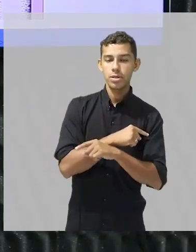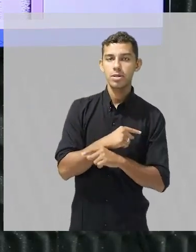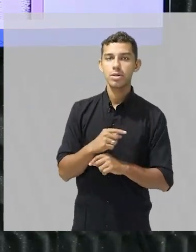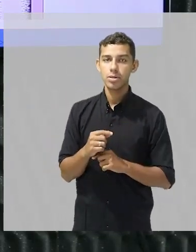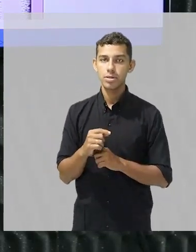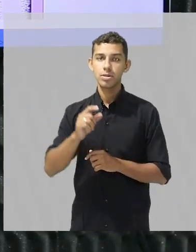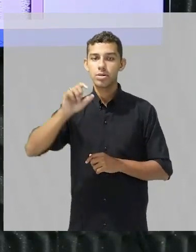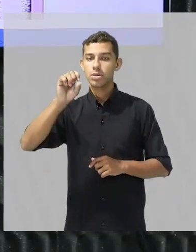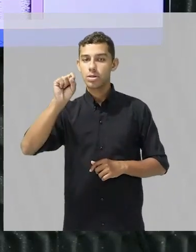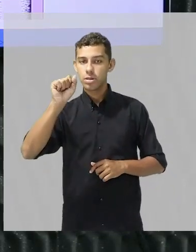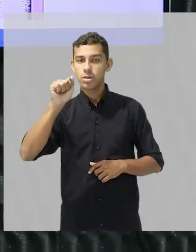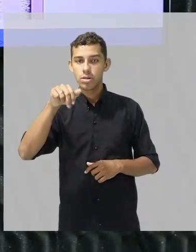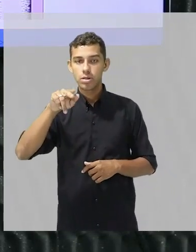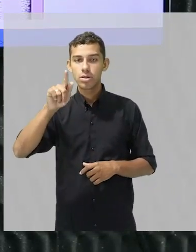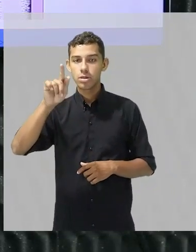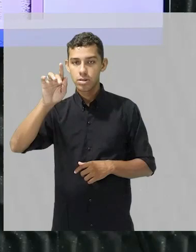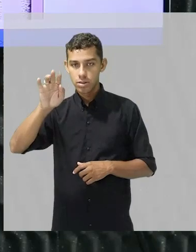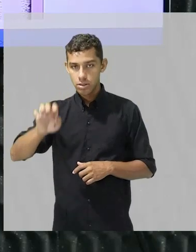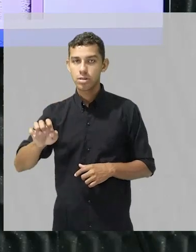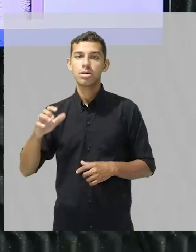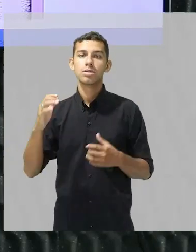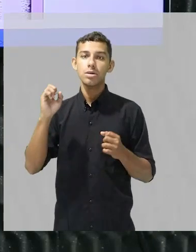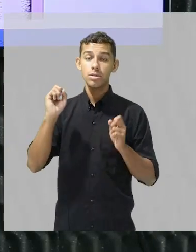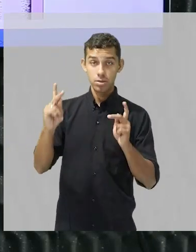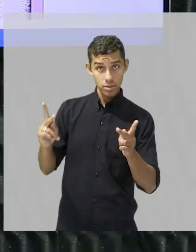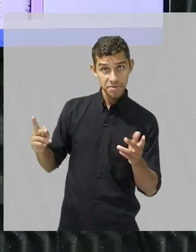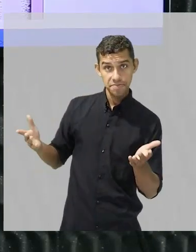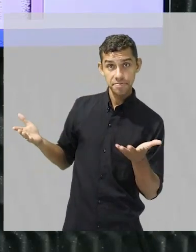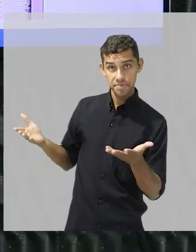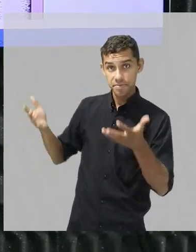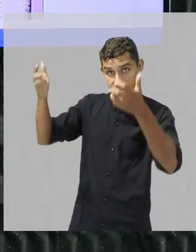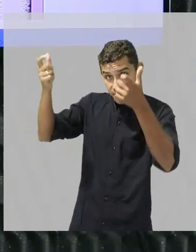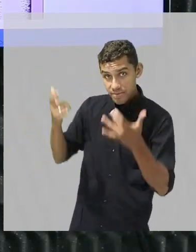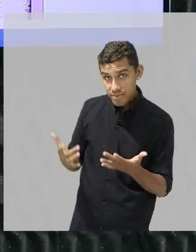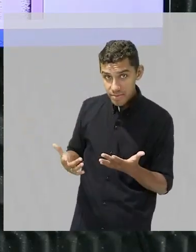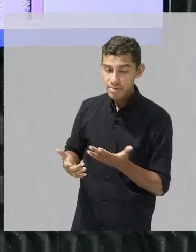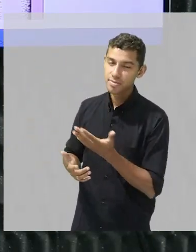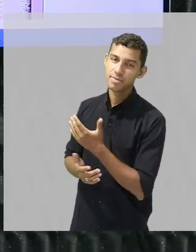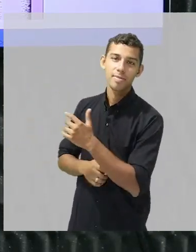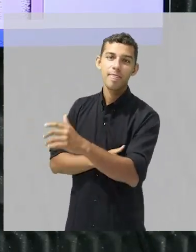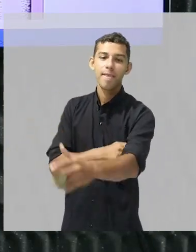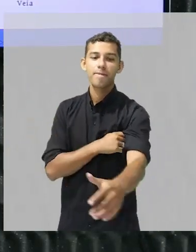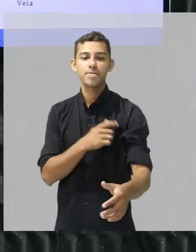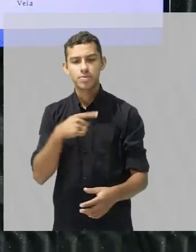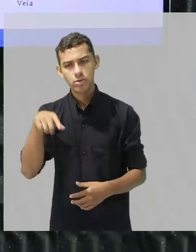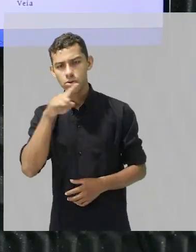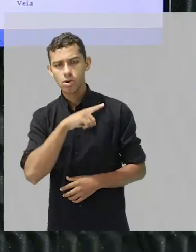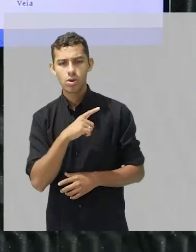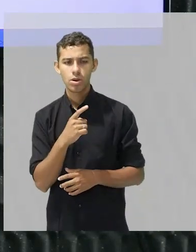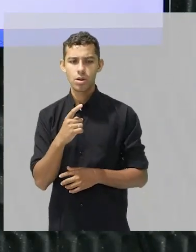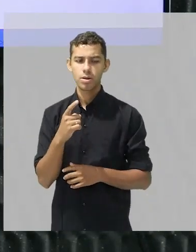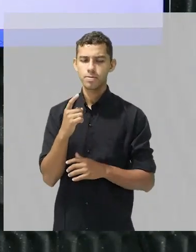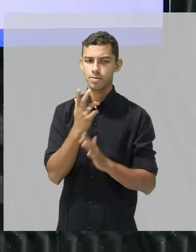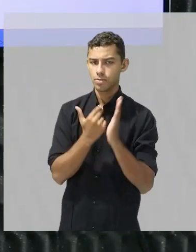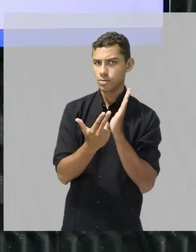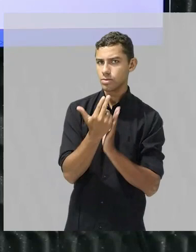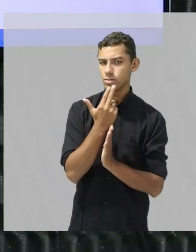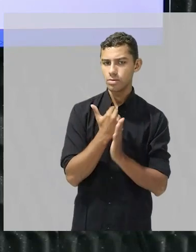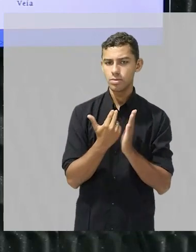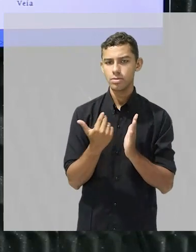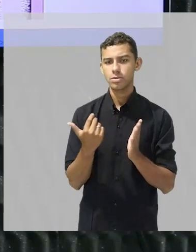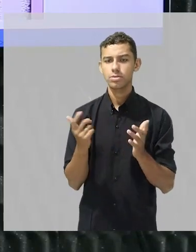o retorno do sangue de onde ele veio. Tranquilo, pessoal? Então, como vocês viram aqui no desenho,